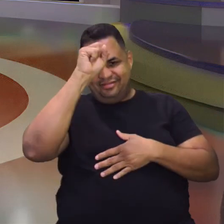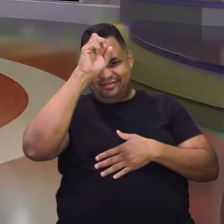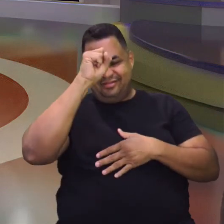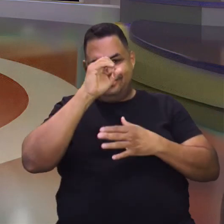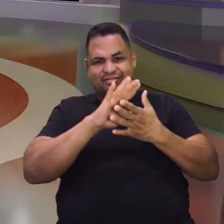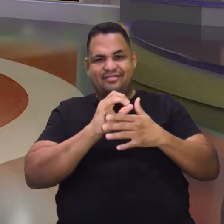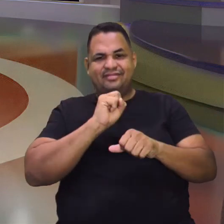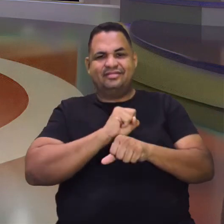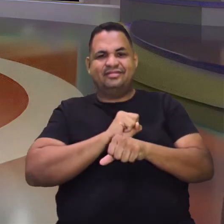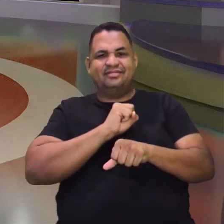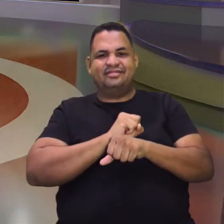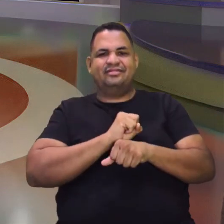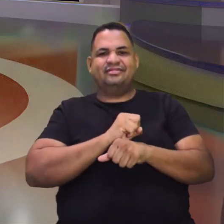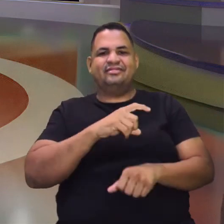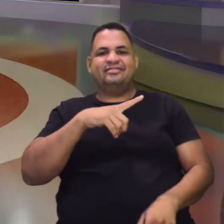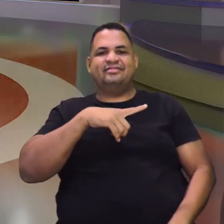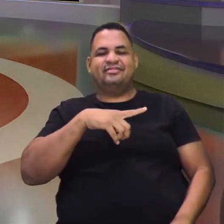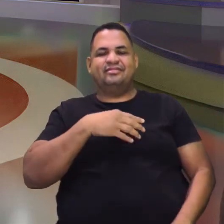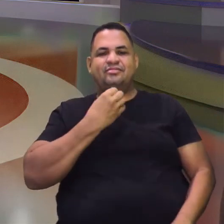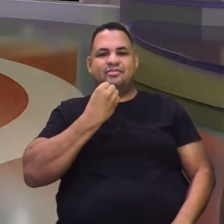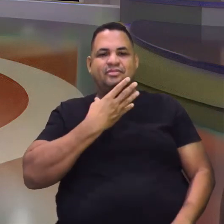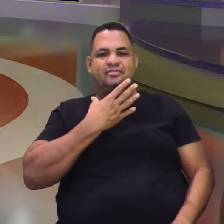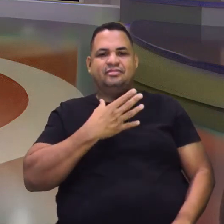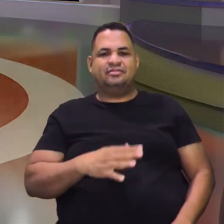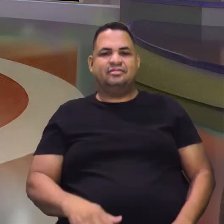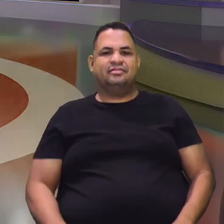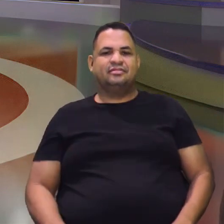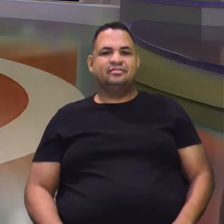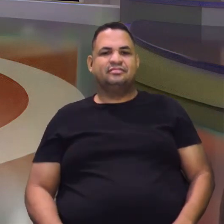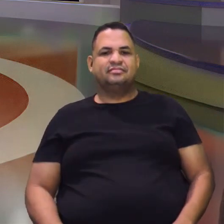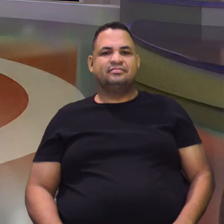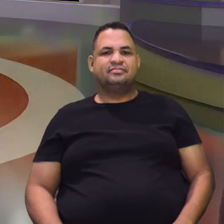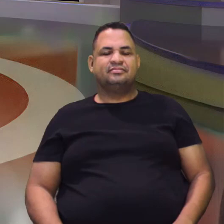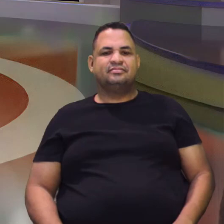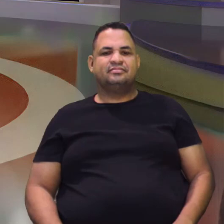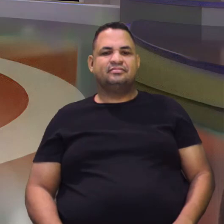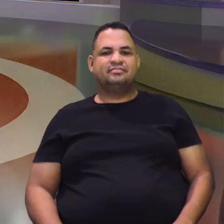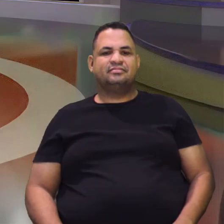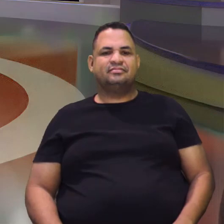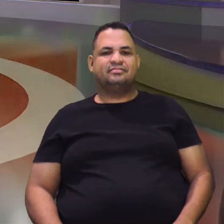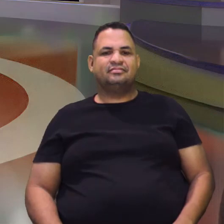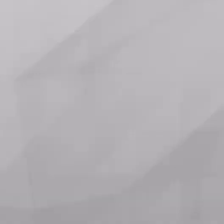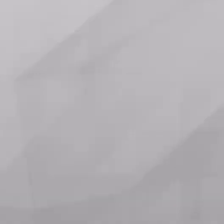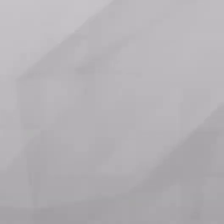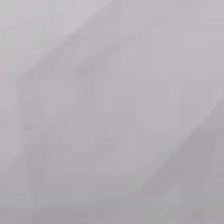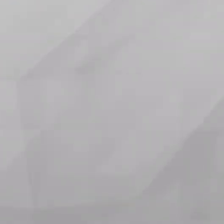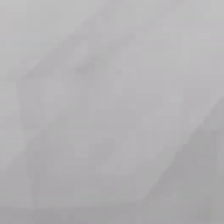aprender e espero que tenha sido muito bom. See you next class. Bye bye.